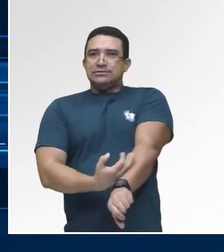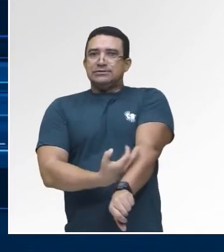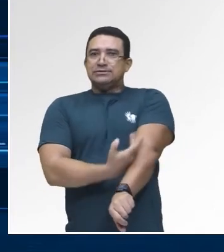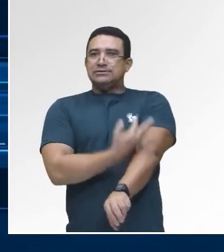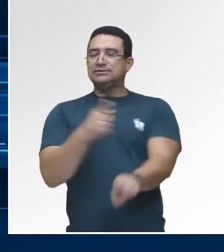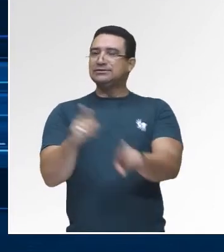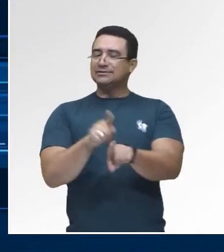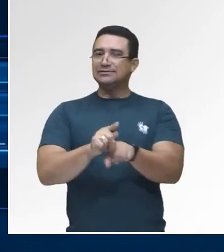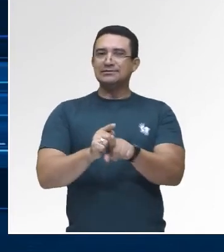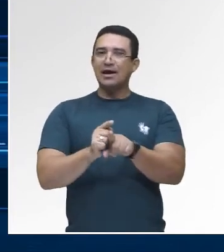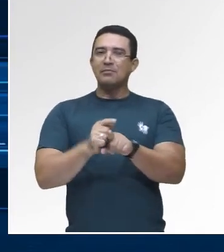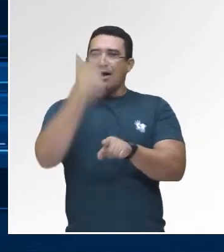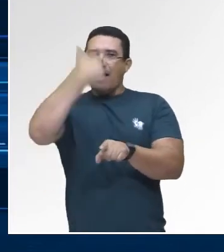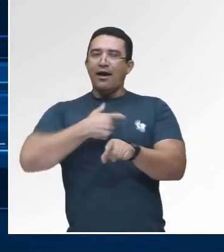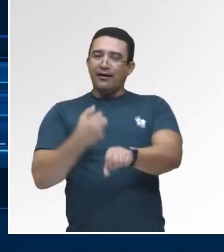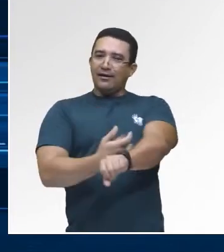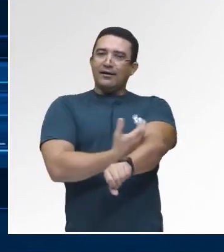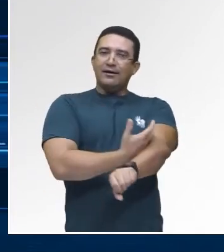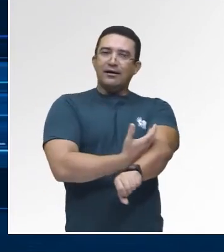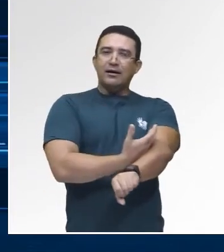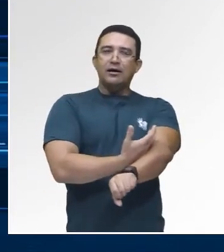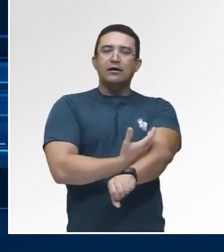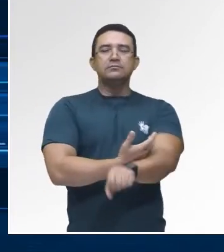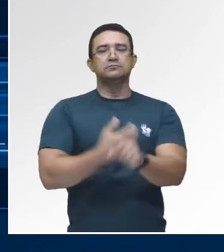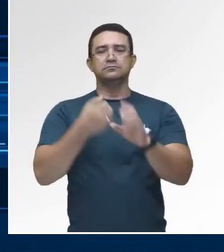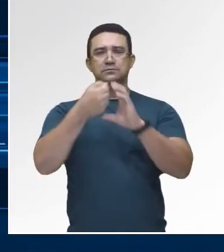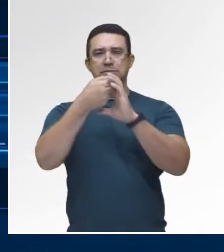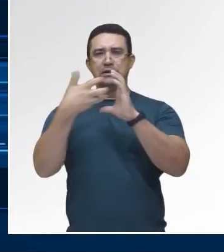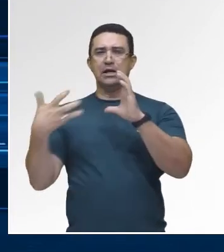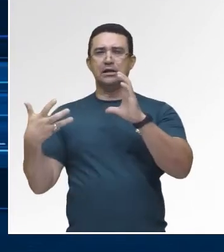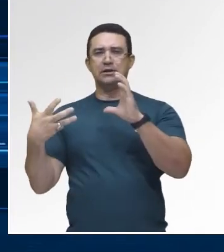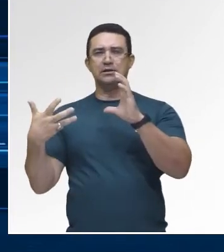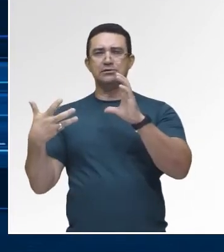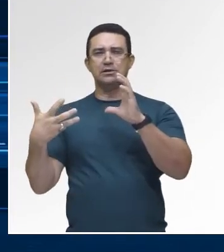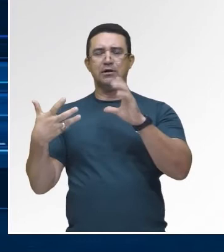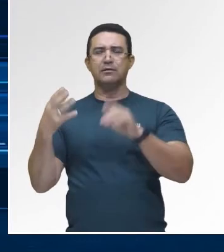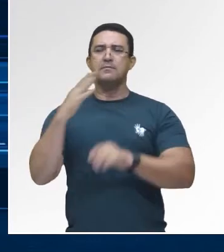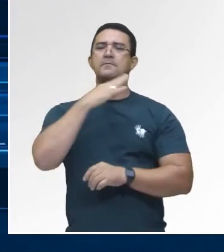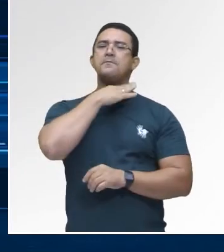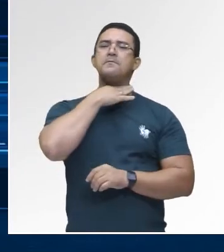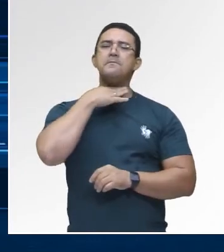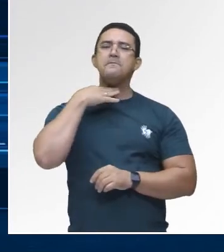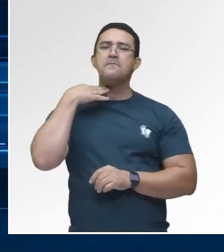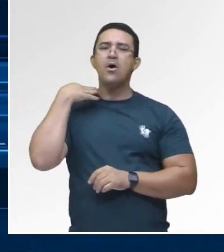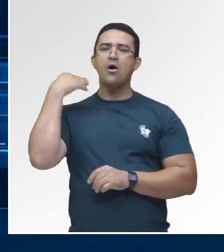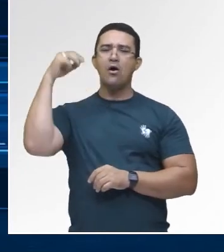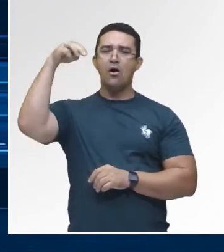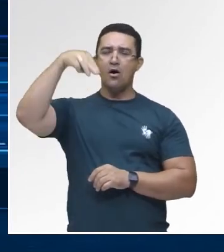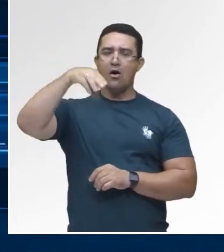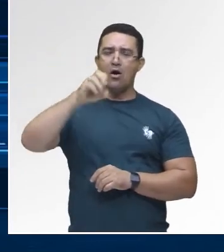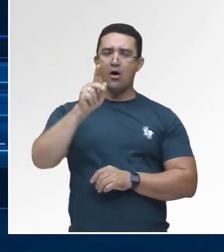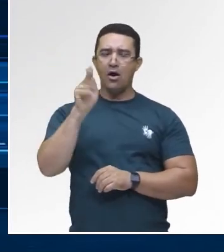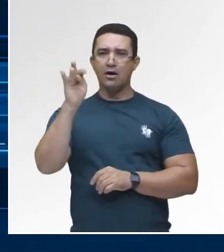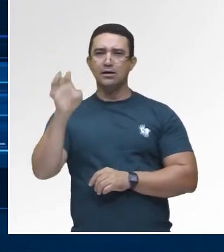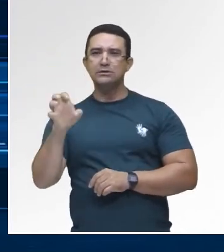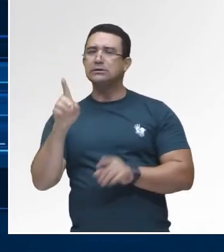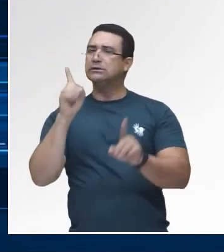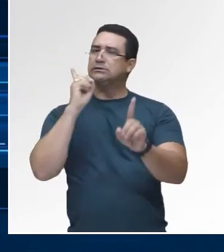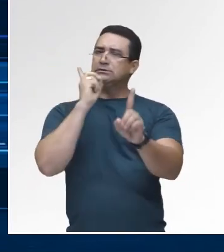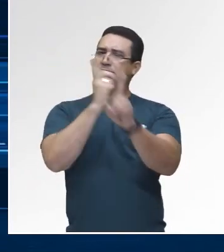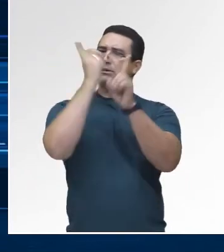só, características, a morte, é uma das características que você vai